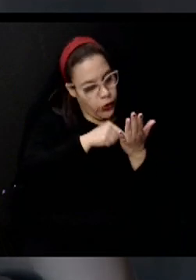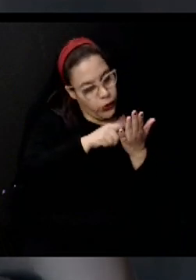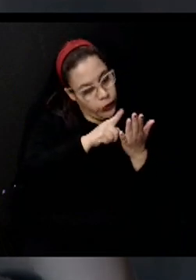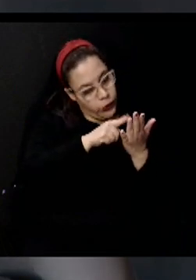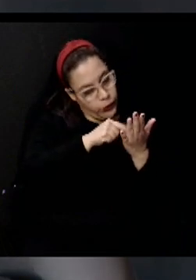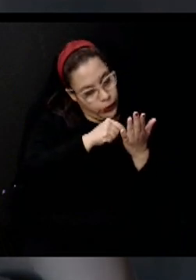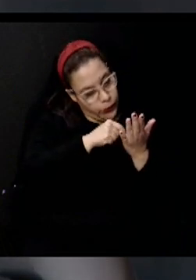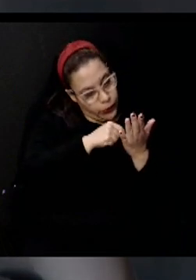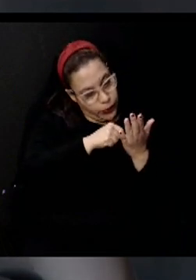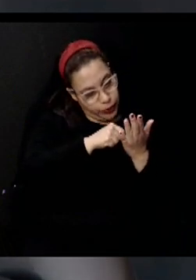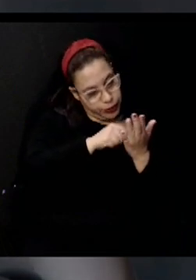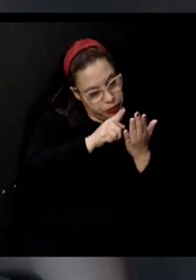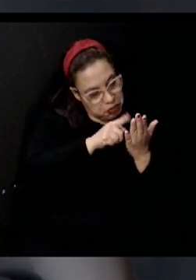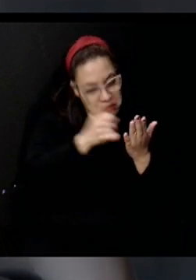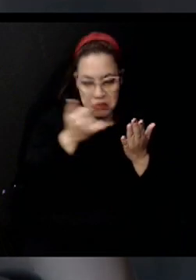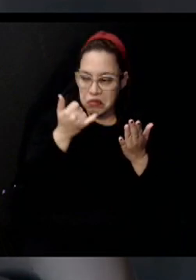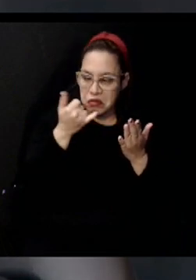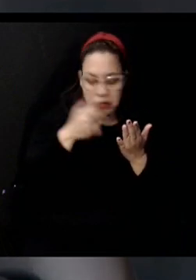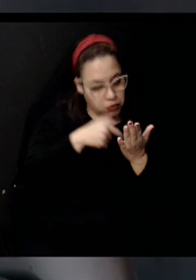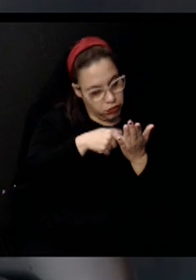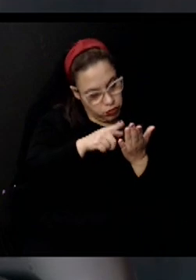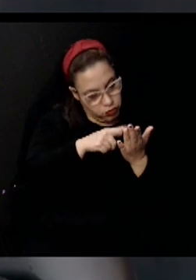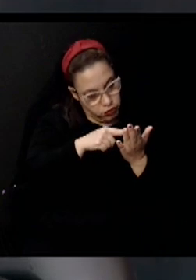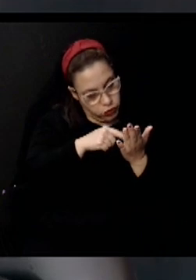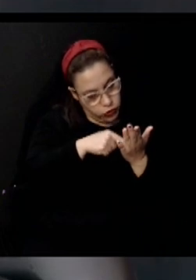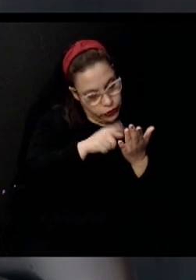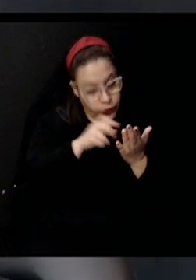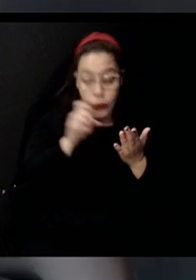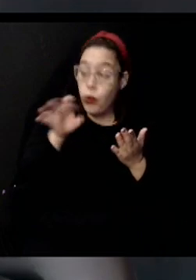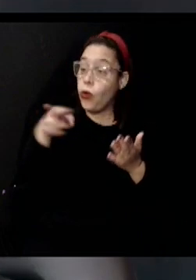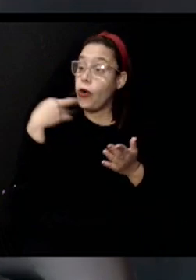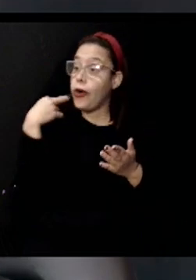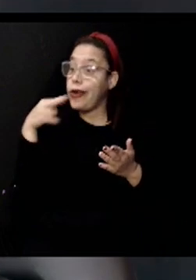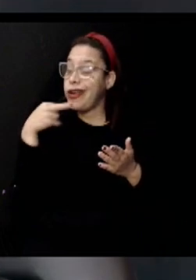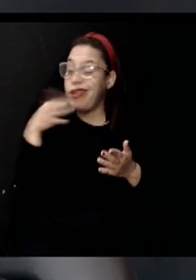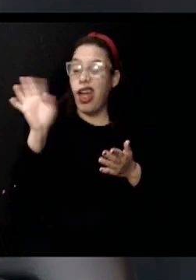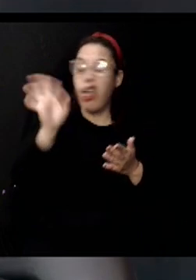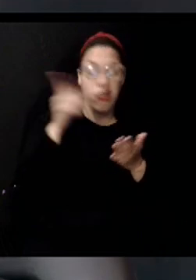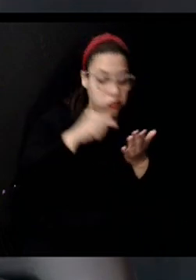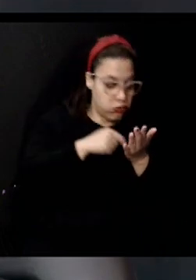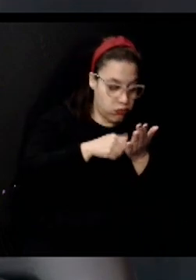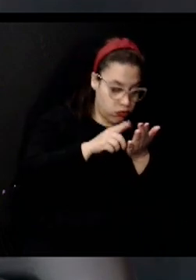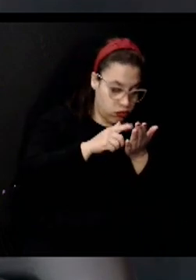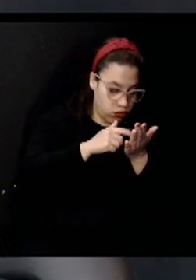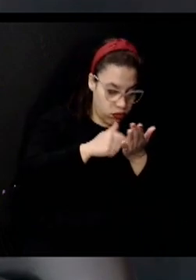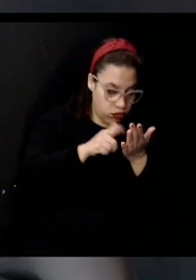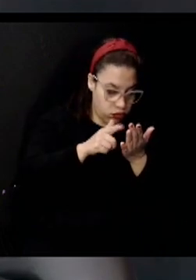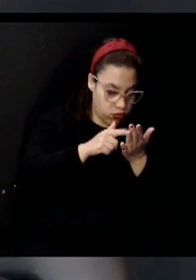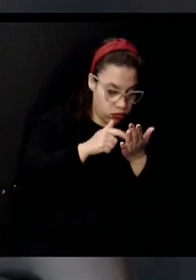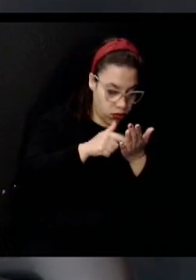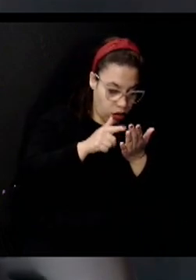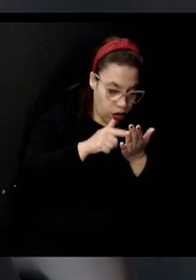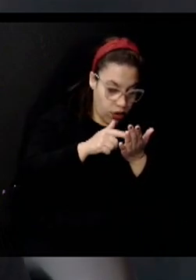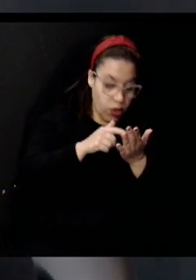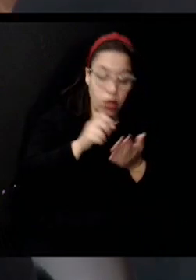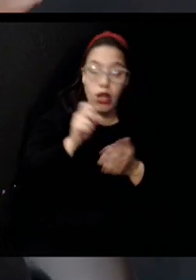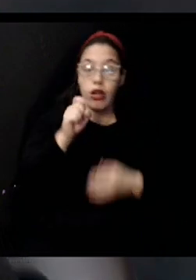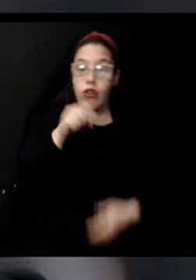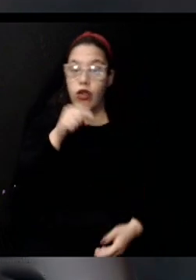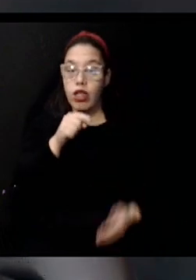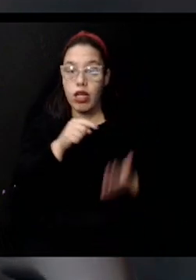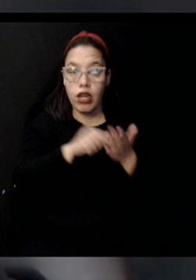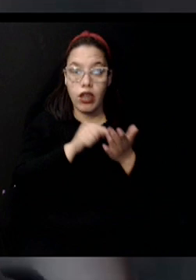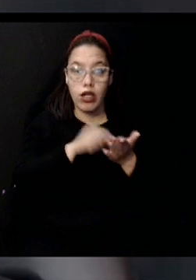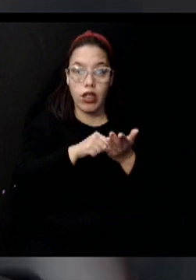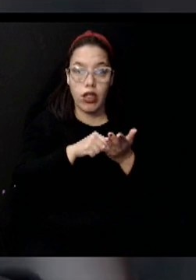E aí que a gente fala assim: "Ah, você está reclamando que você está no celular?", porque não é reclamar que você está no celular, é que a gente está vendo que o